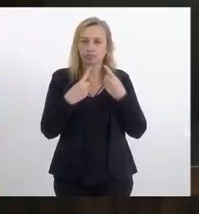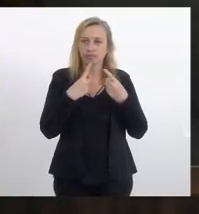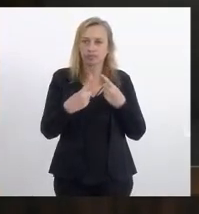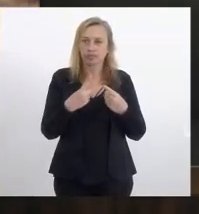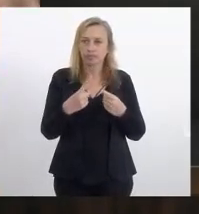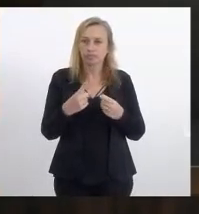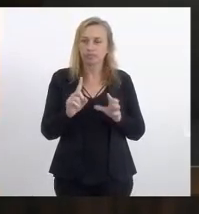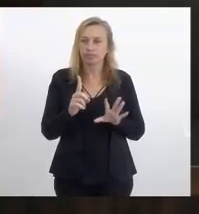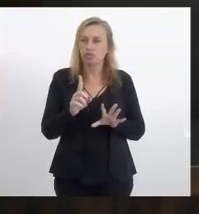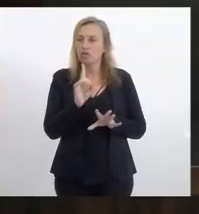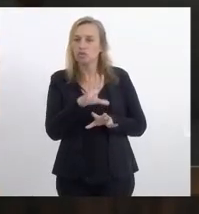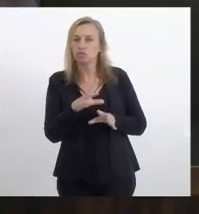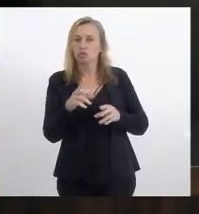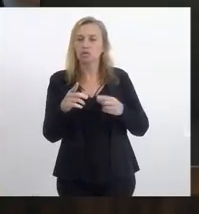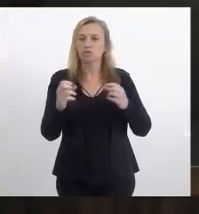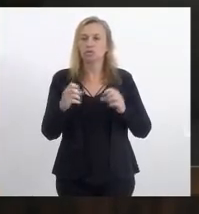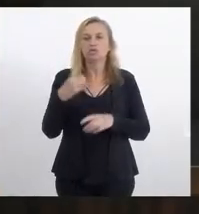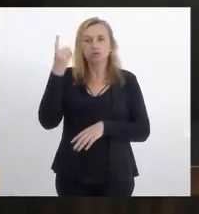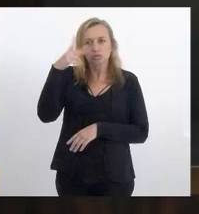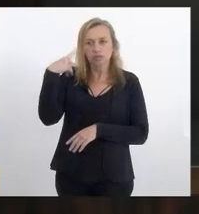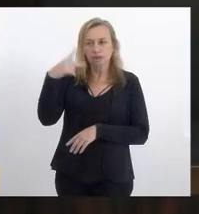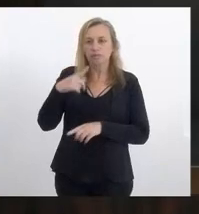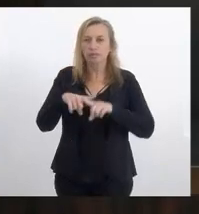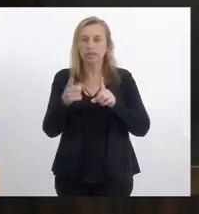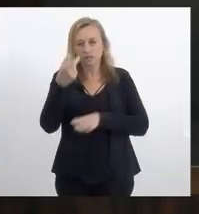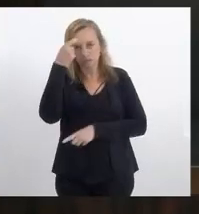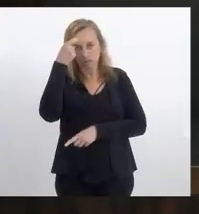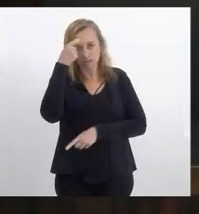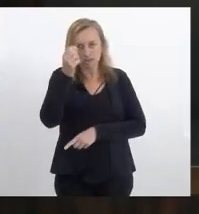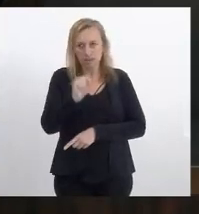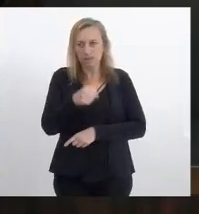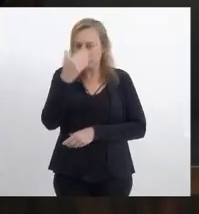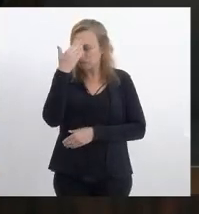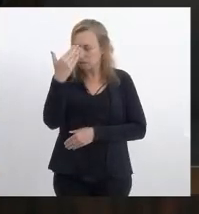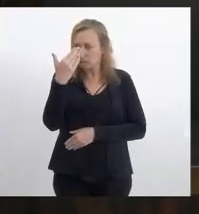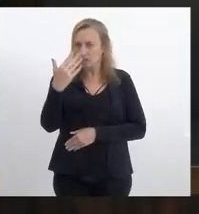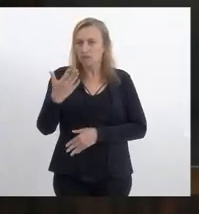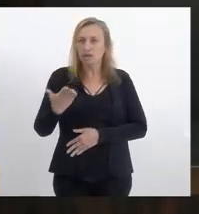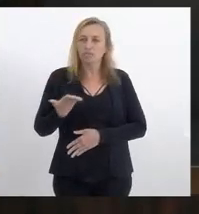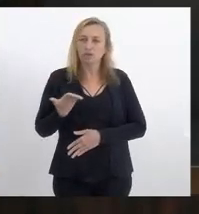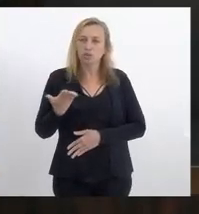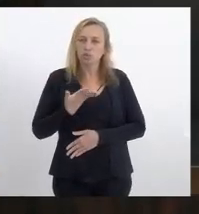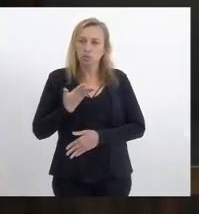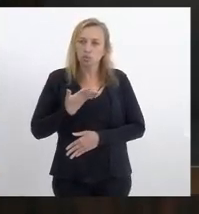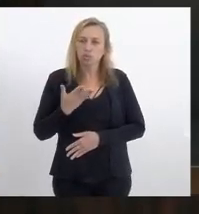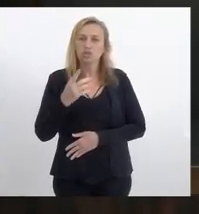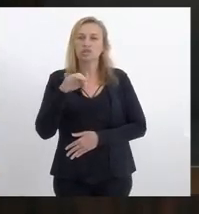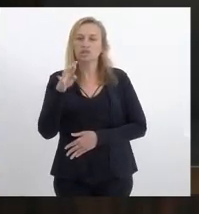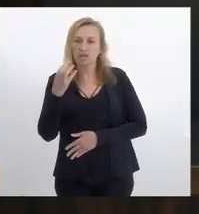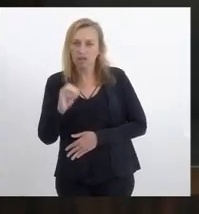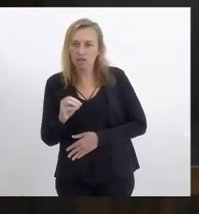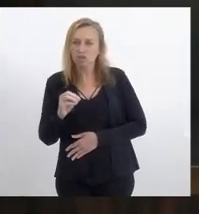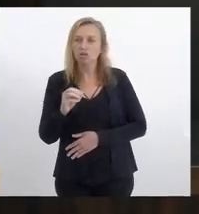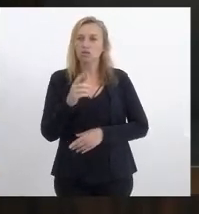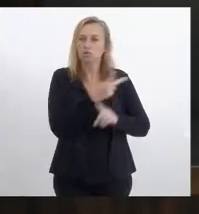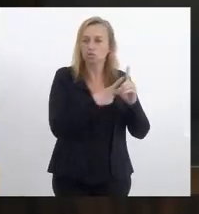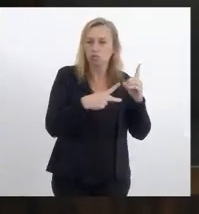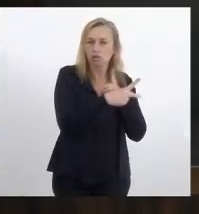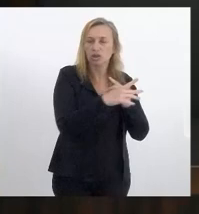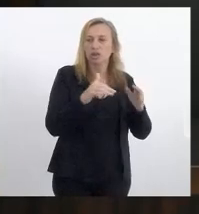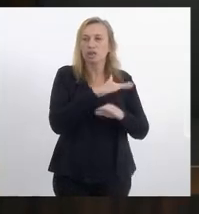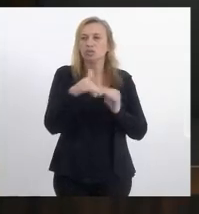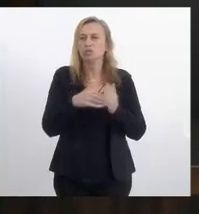fizemos não é um debate só do parlamento é um consenso agradecer que o meu querido amigo Sérgio orelhão do Rio previdência